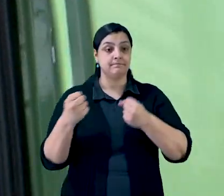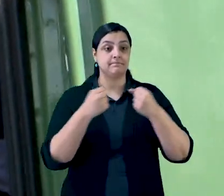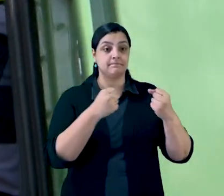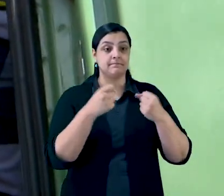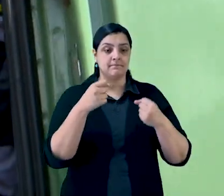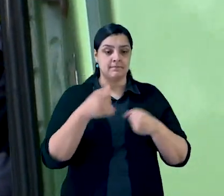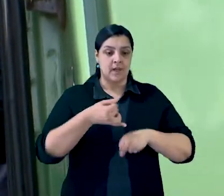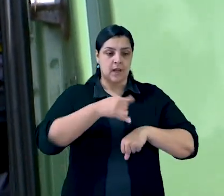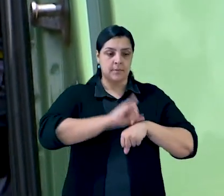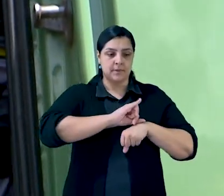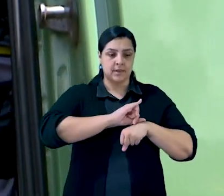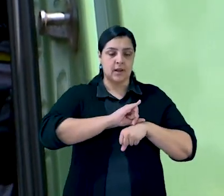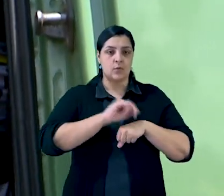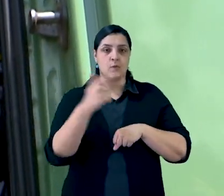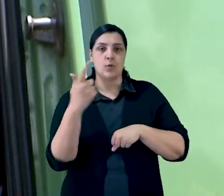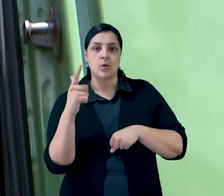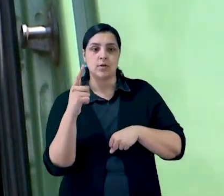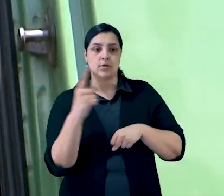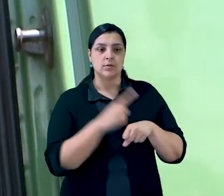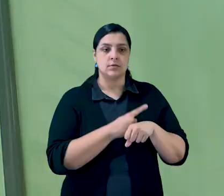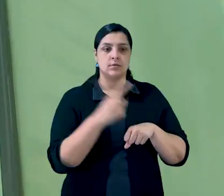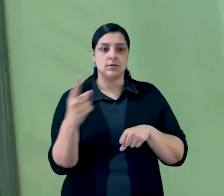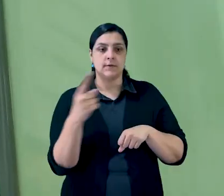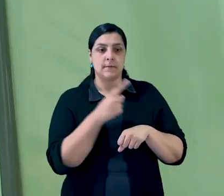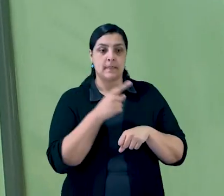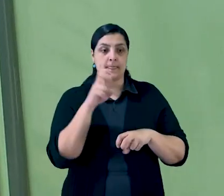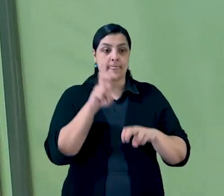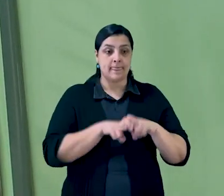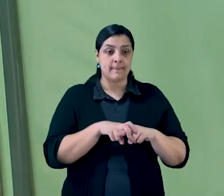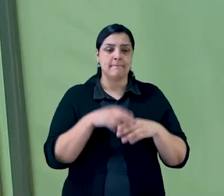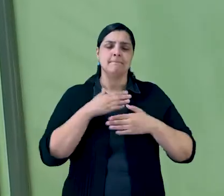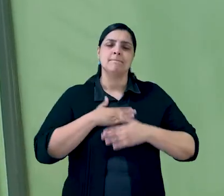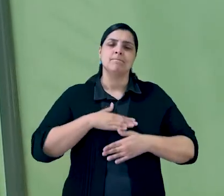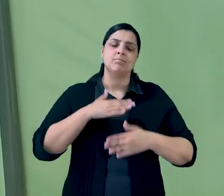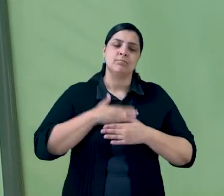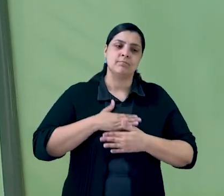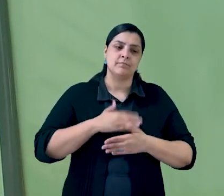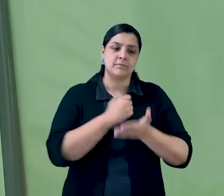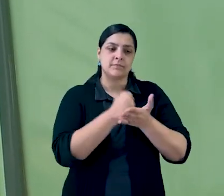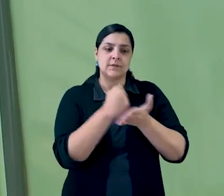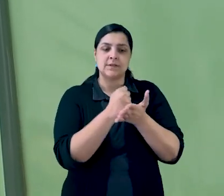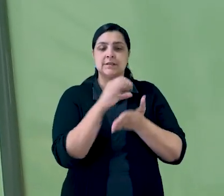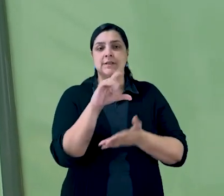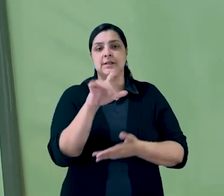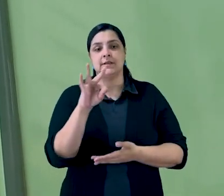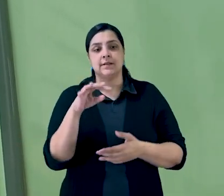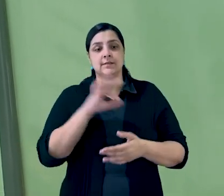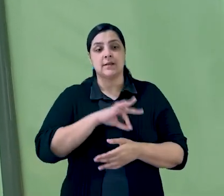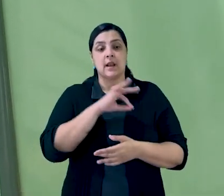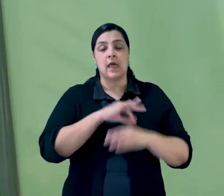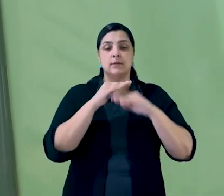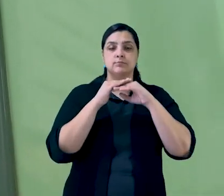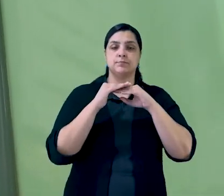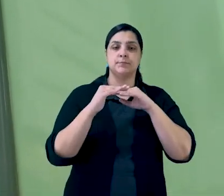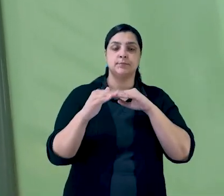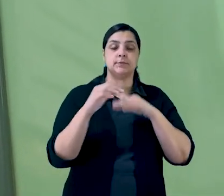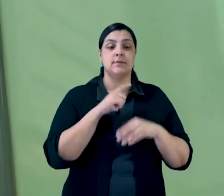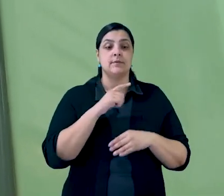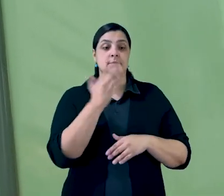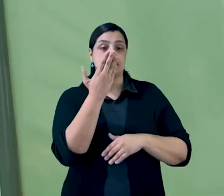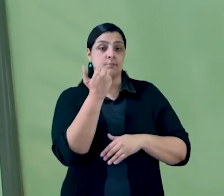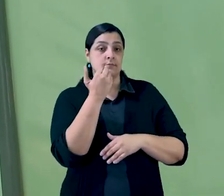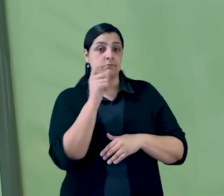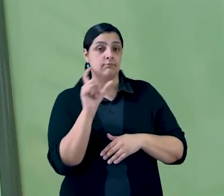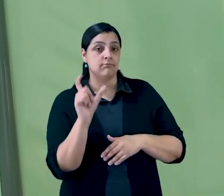entregas são feitas entre a capital federal e Goiânia. No CLT você já trabalha mais sossegado, você já trabalha um salário fixo, aí você